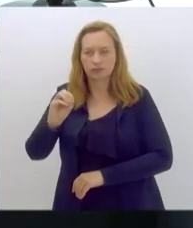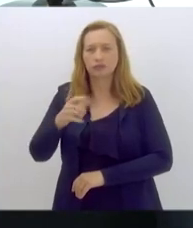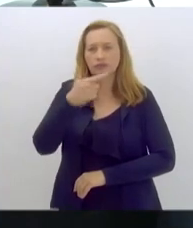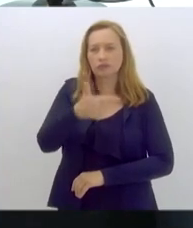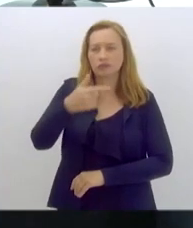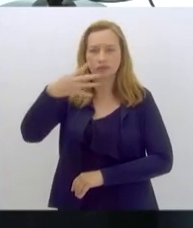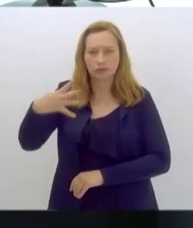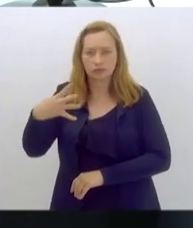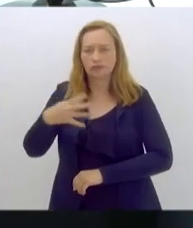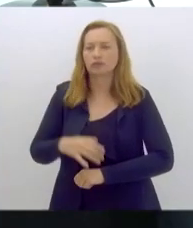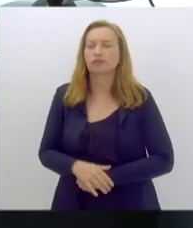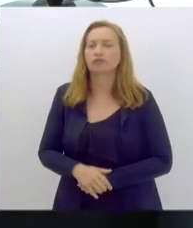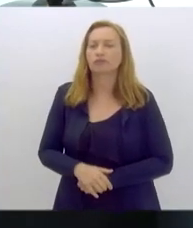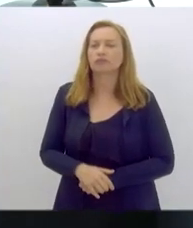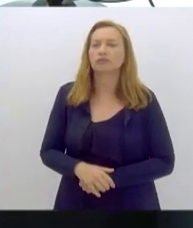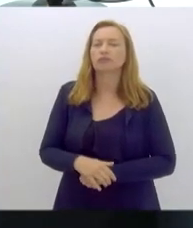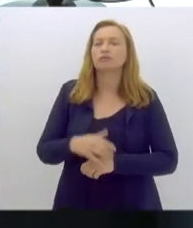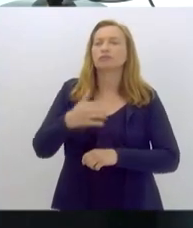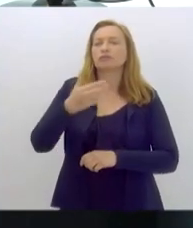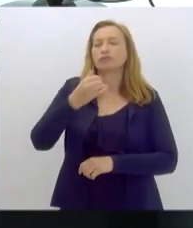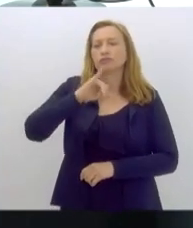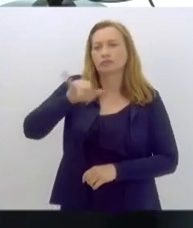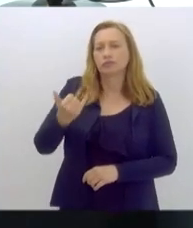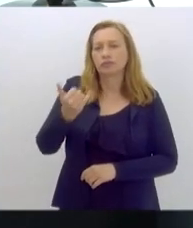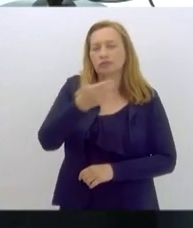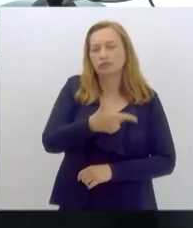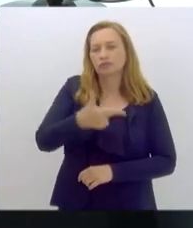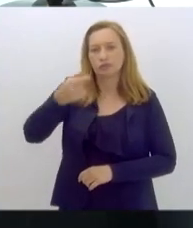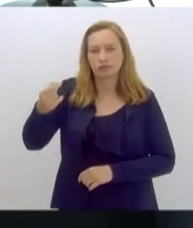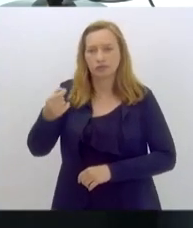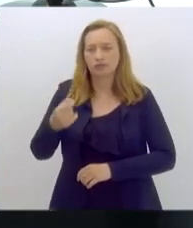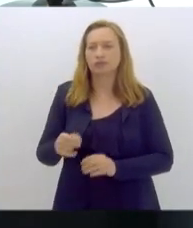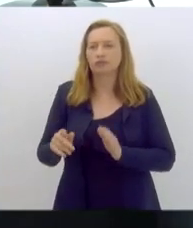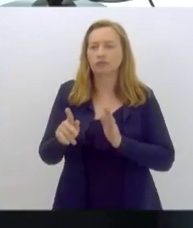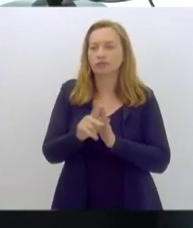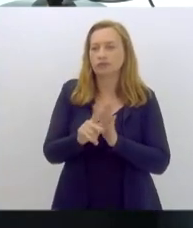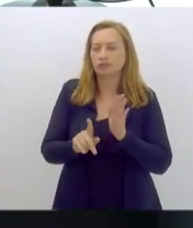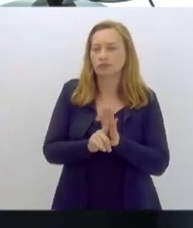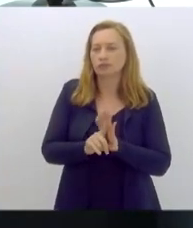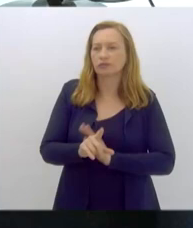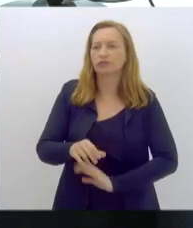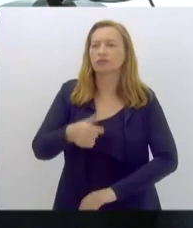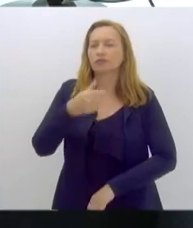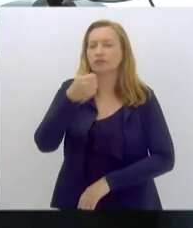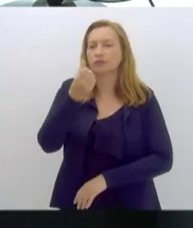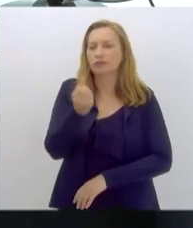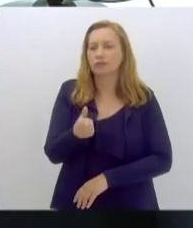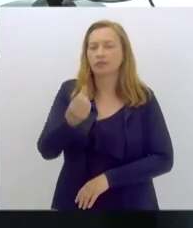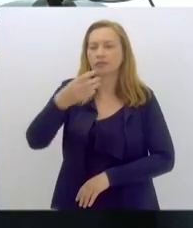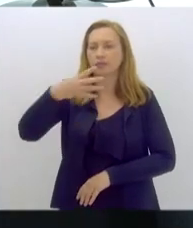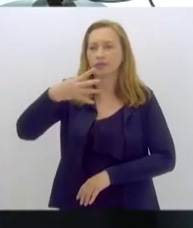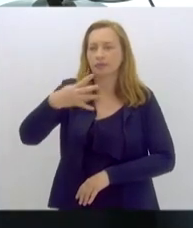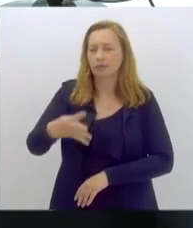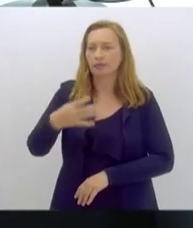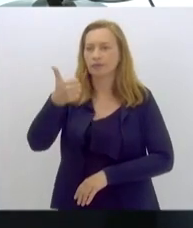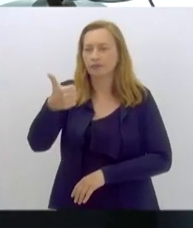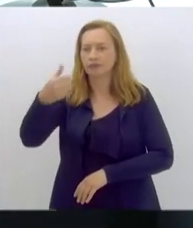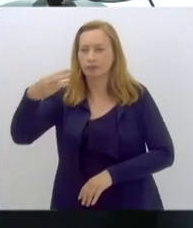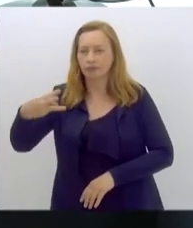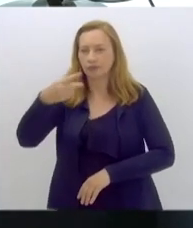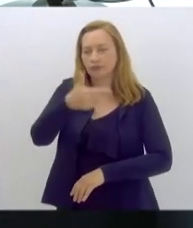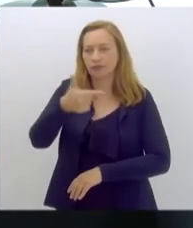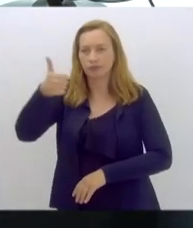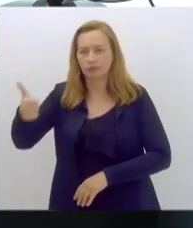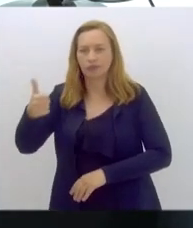24 de janeiro de 2020 projeto de lei número 6413 2022 do Poder